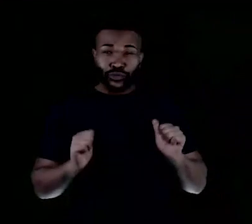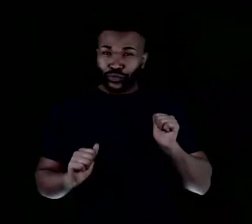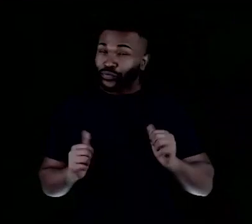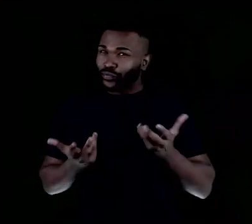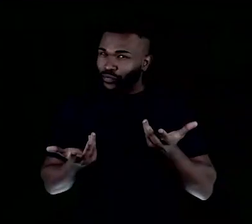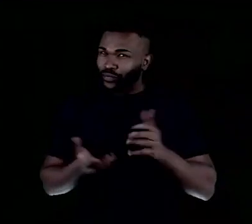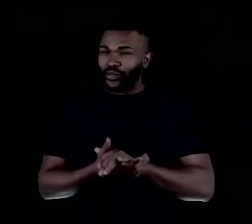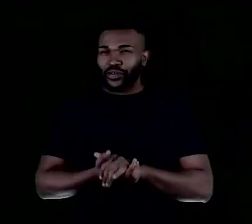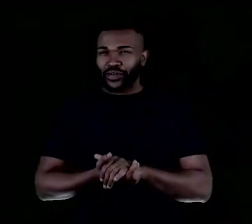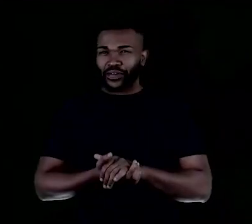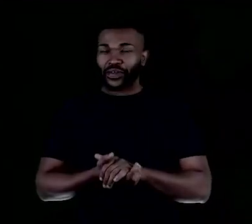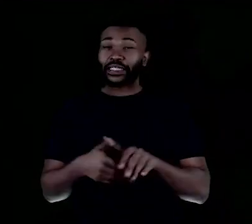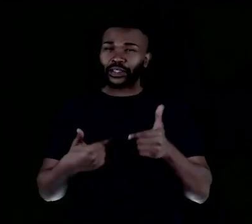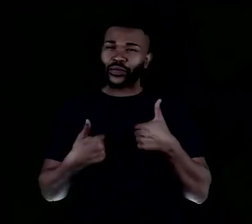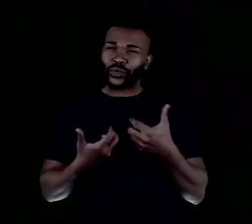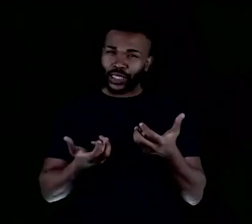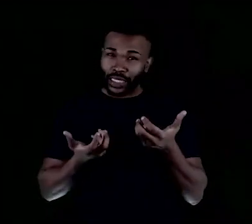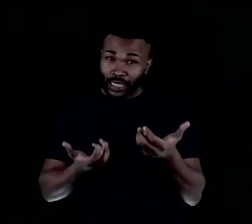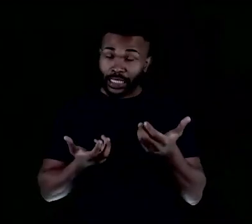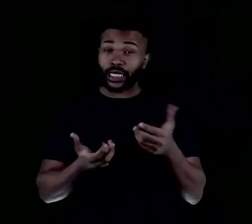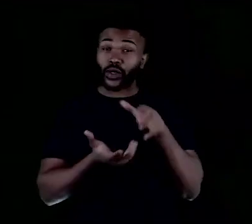tá buscando ele na casa, né? Tô ansioso.